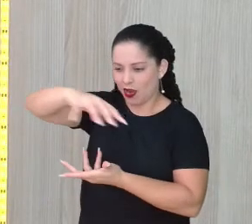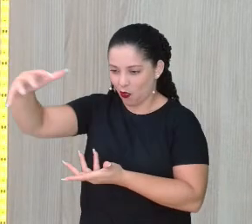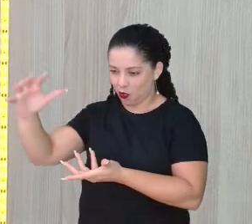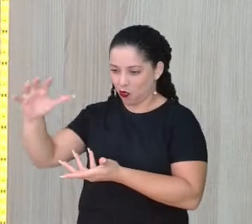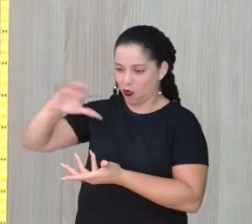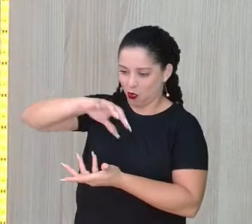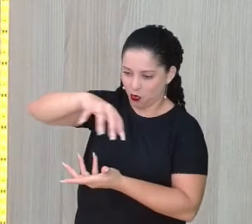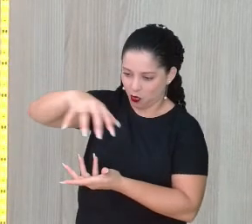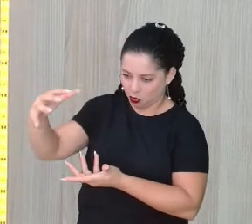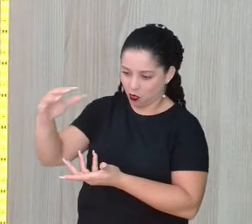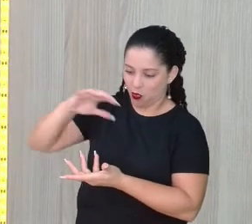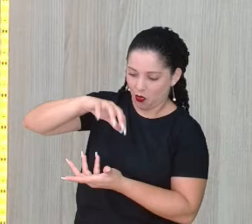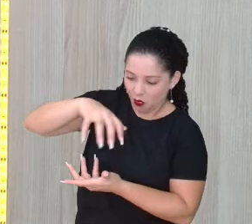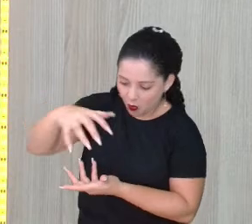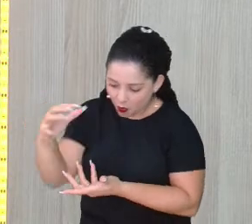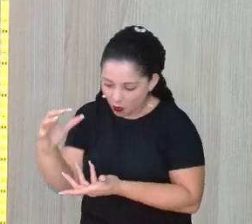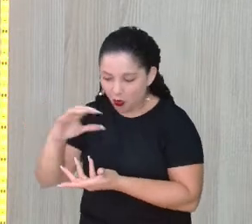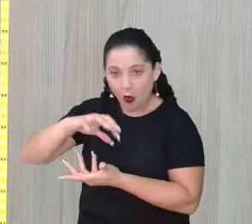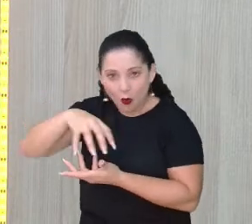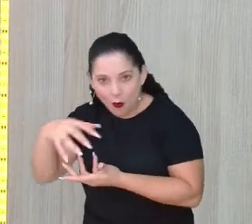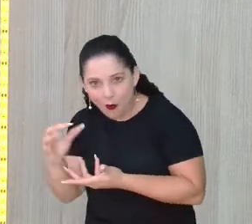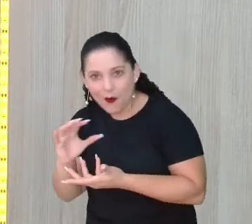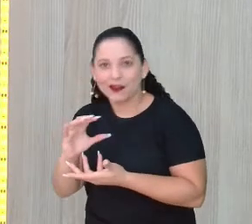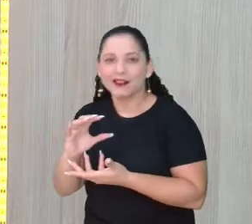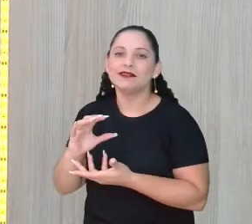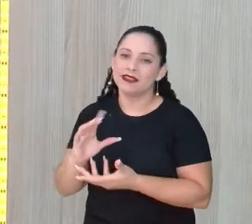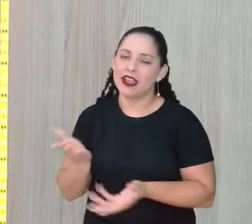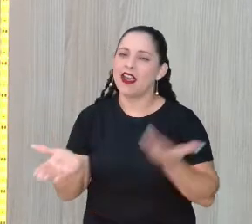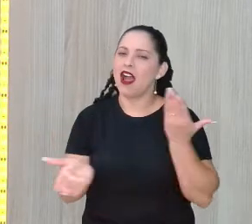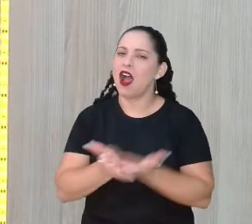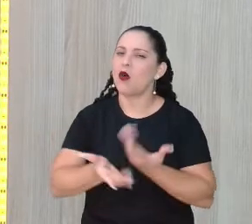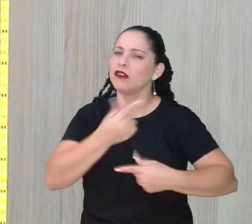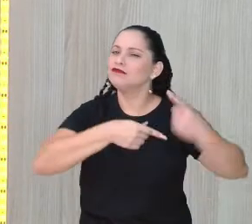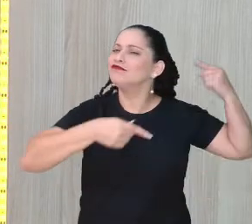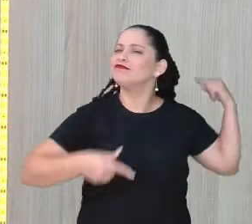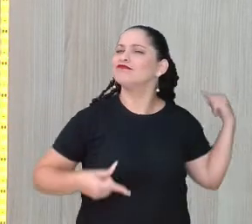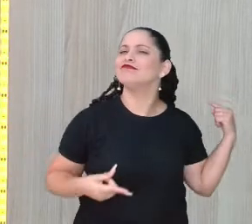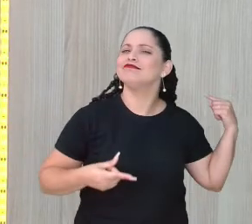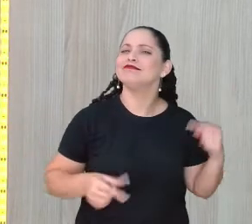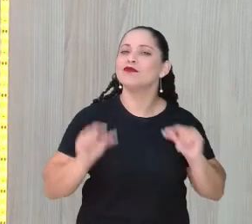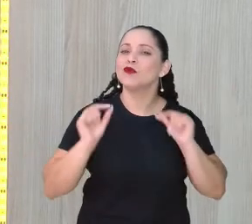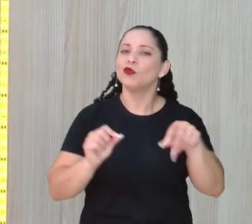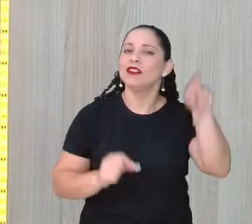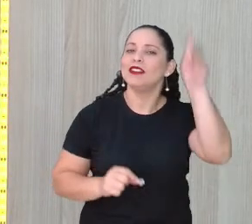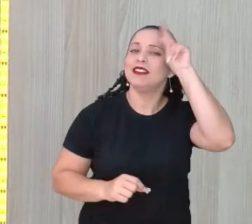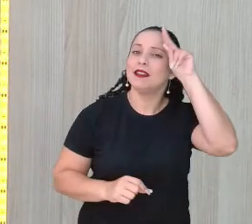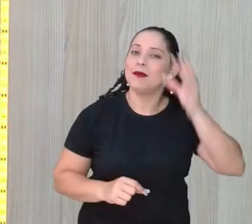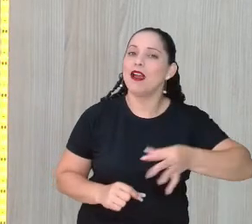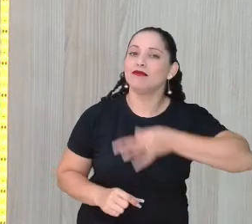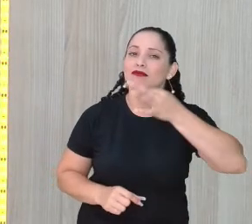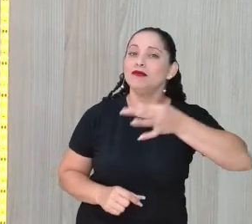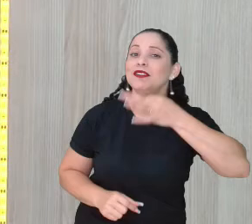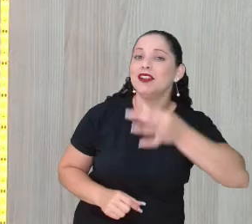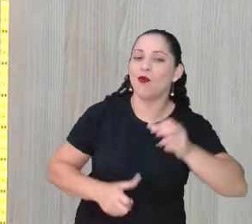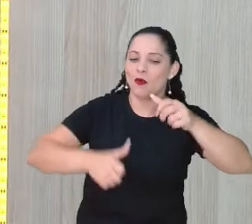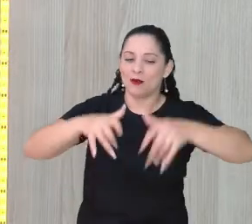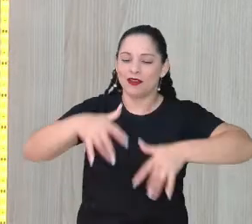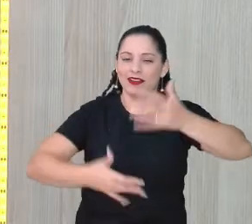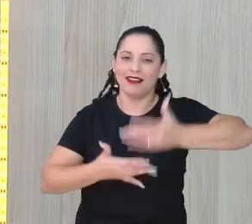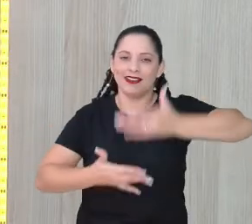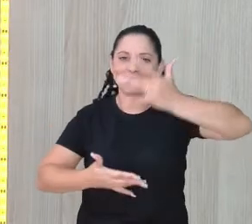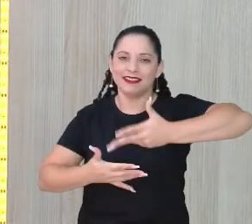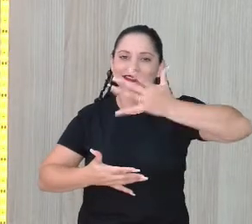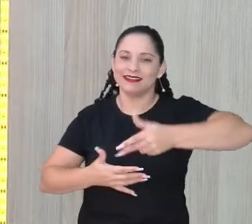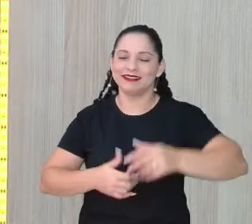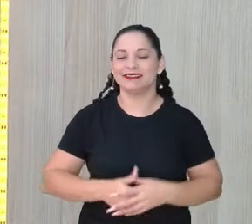vocês sabem, lembram, né, da aula anterior? Vocês podem também comentar aqui, tá? Comenta aqui no chat também